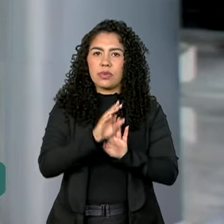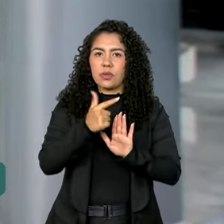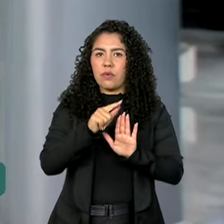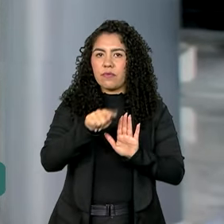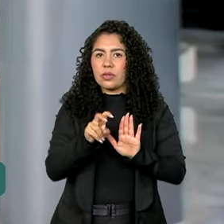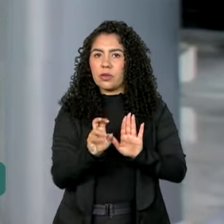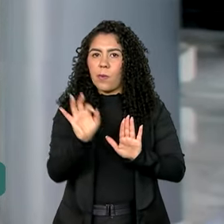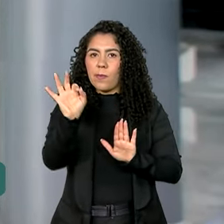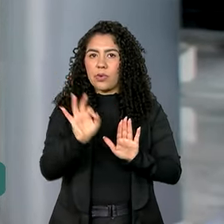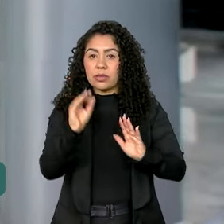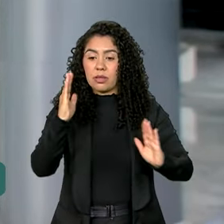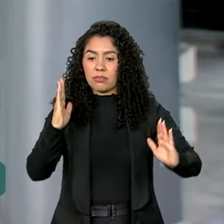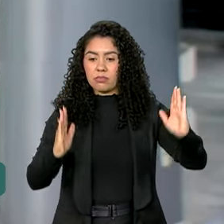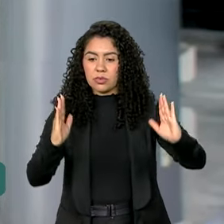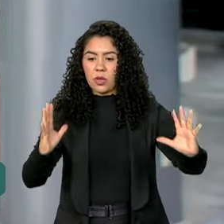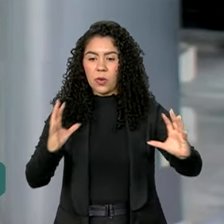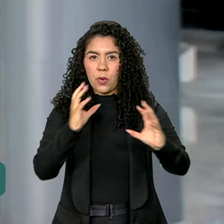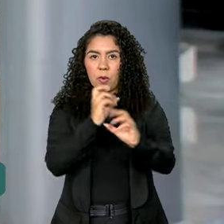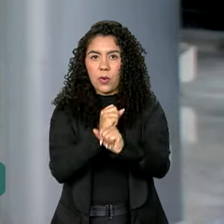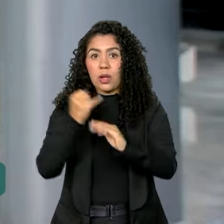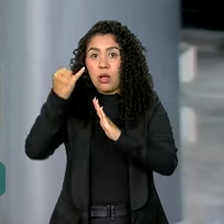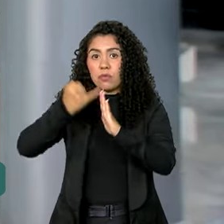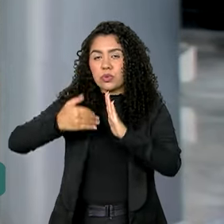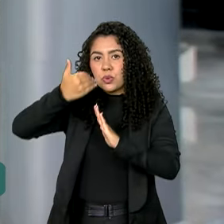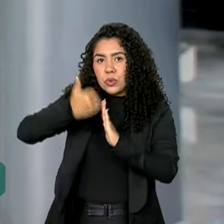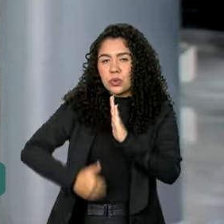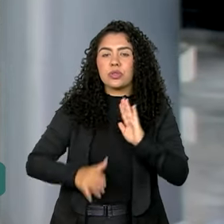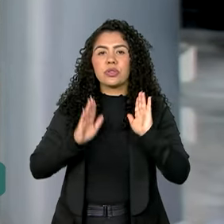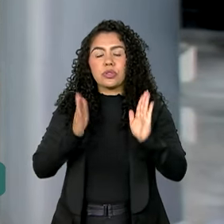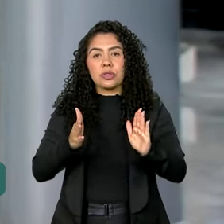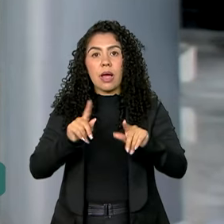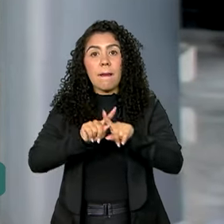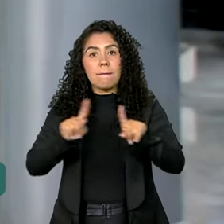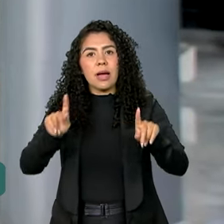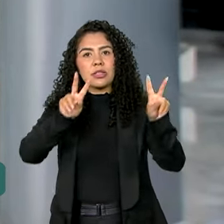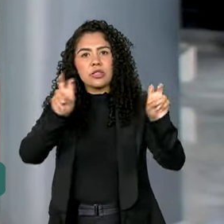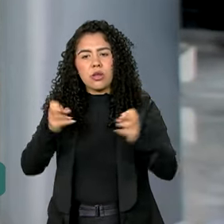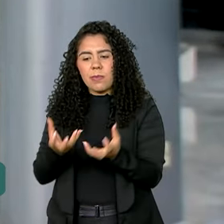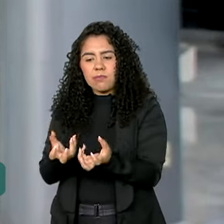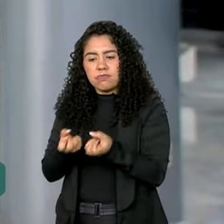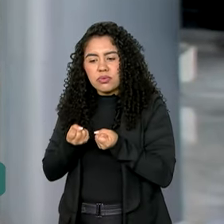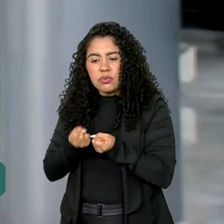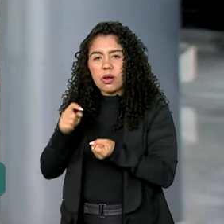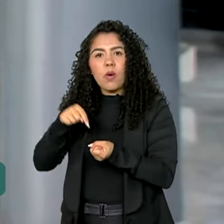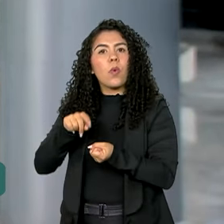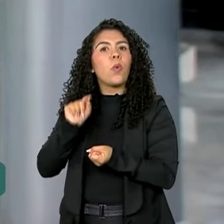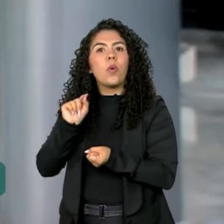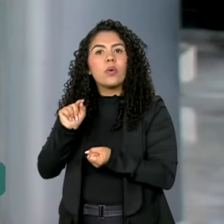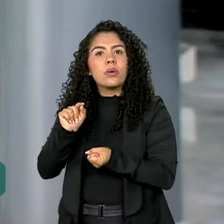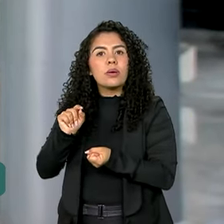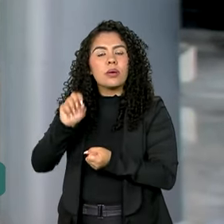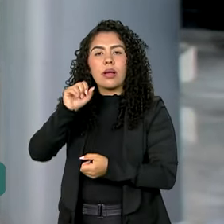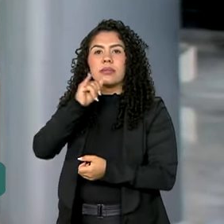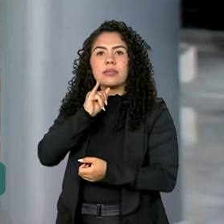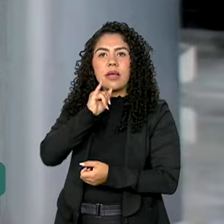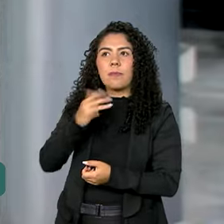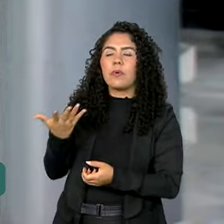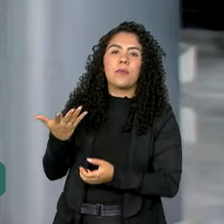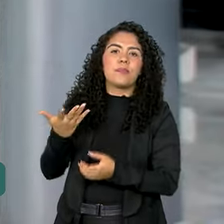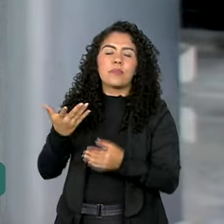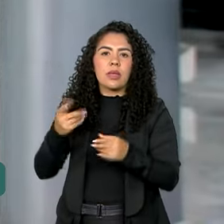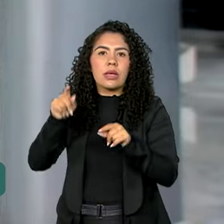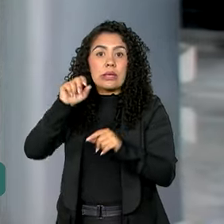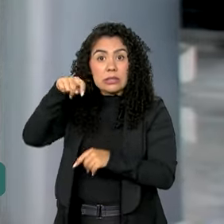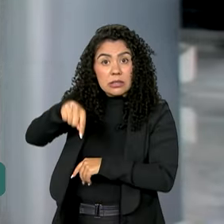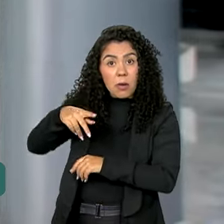ano já descontada a inflação já o contingenciamento acontece quando há frustração de receitas ou seja